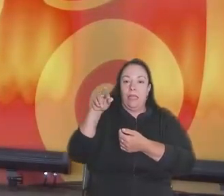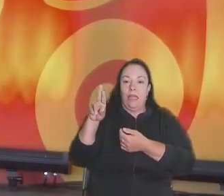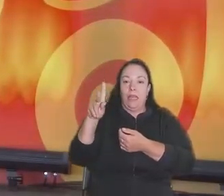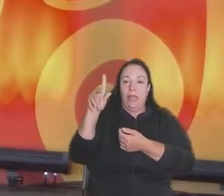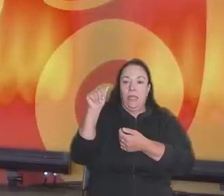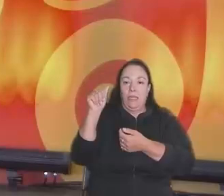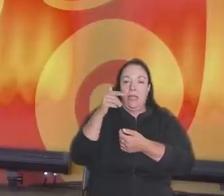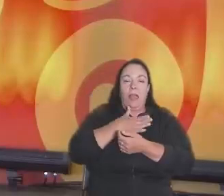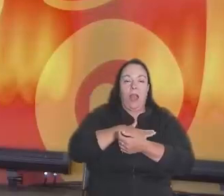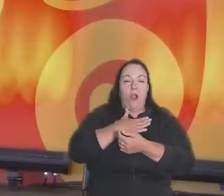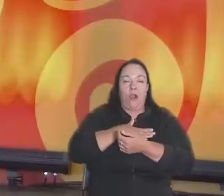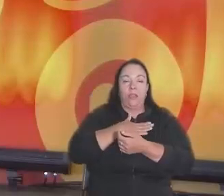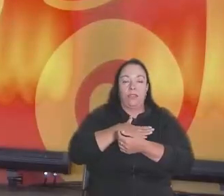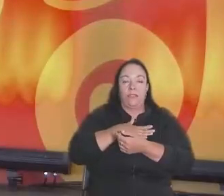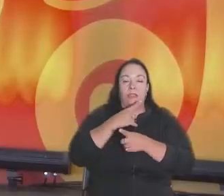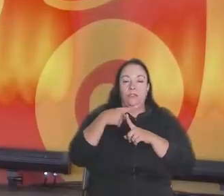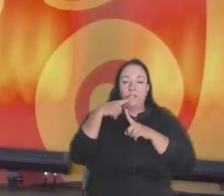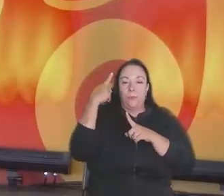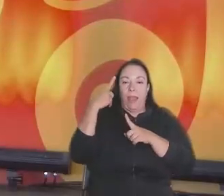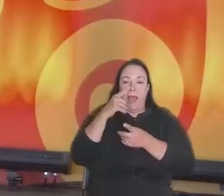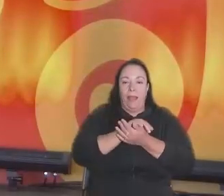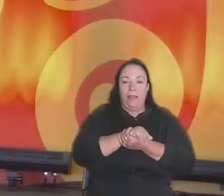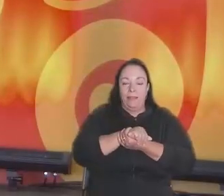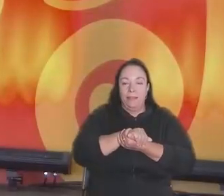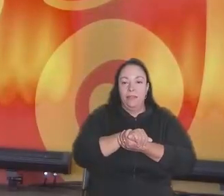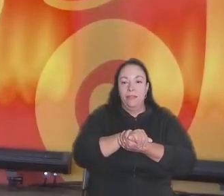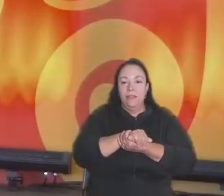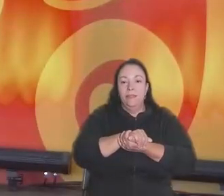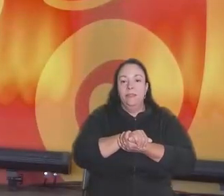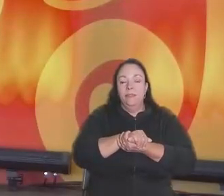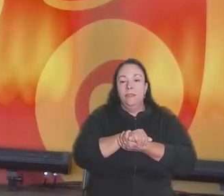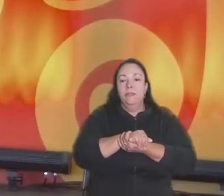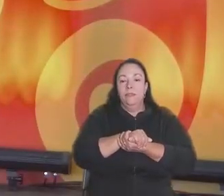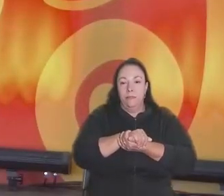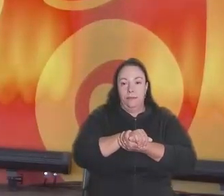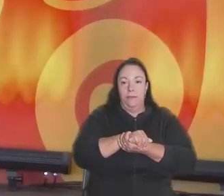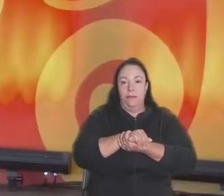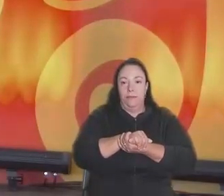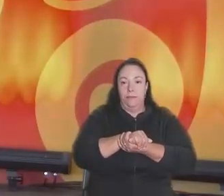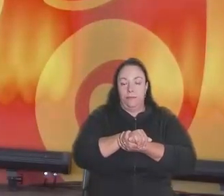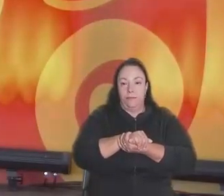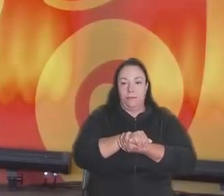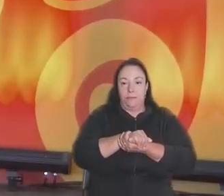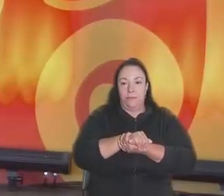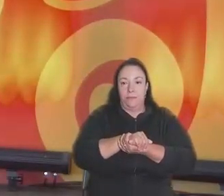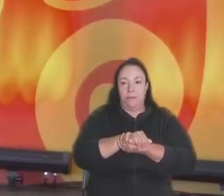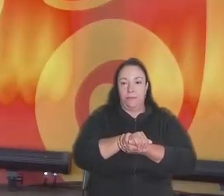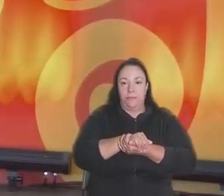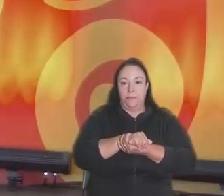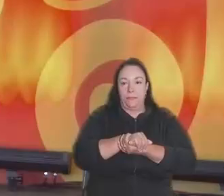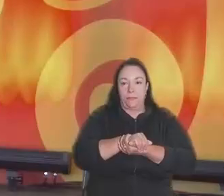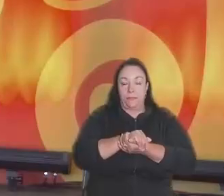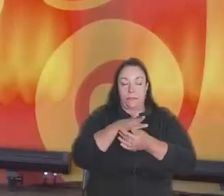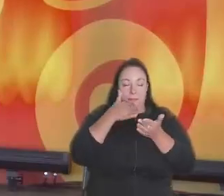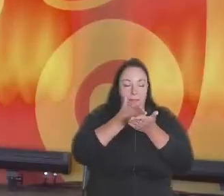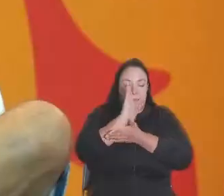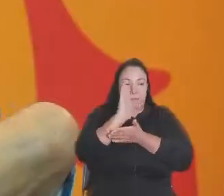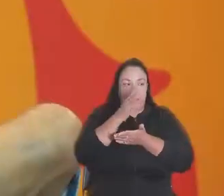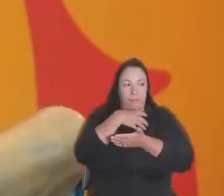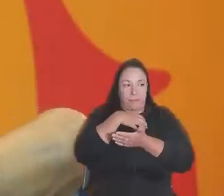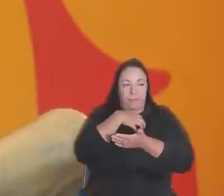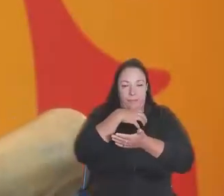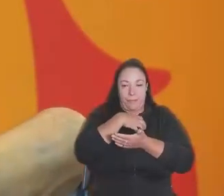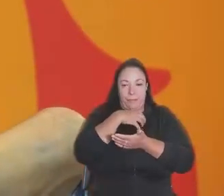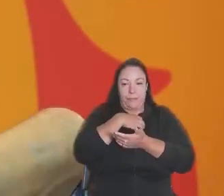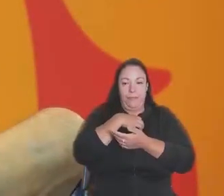demais. Eu achei que ali, sabe... Essa ilustração me passou uma emoção muito